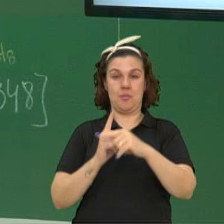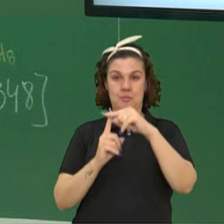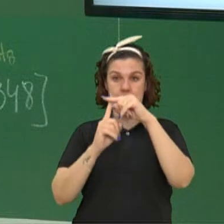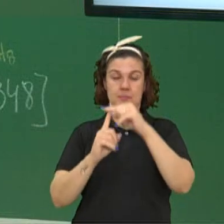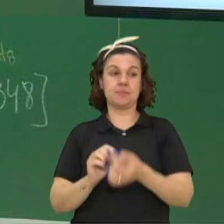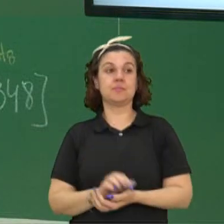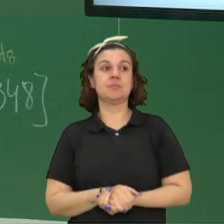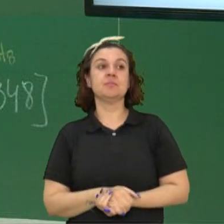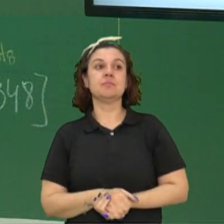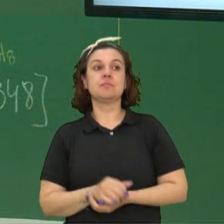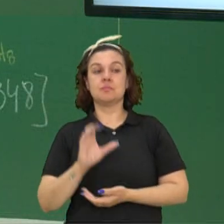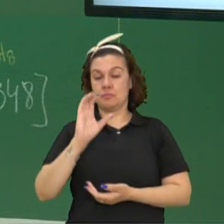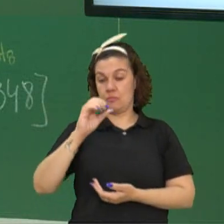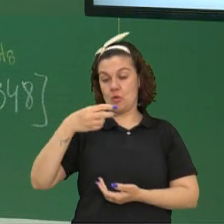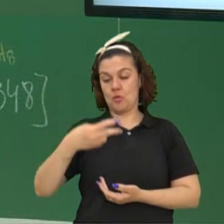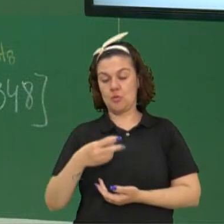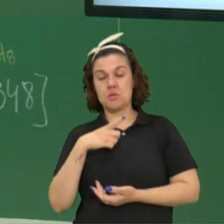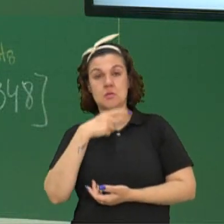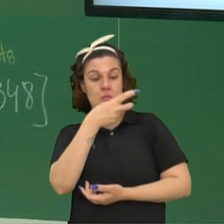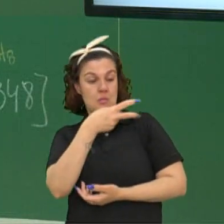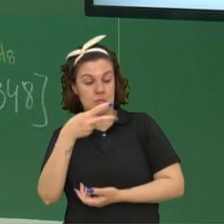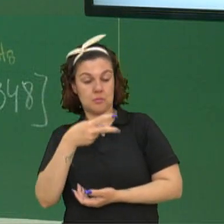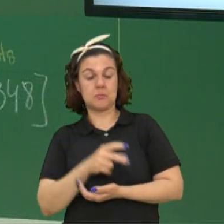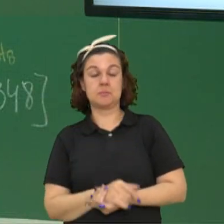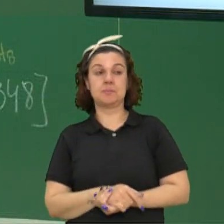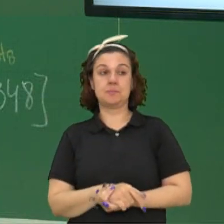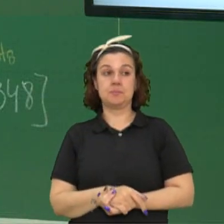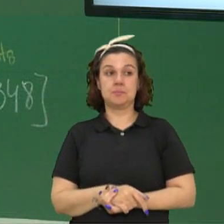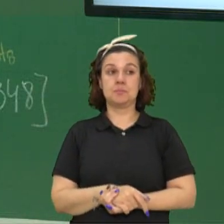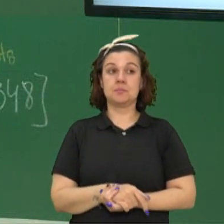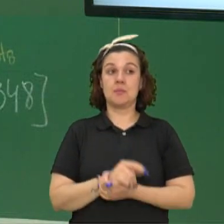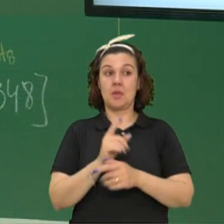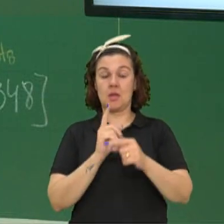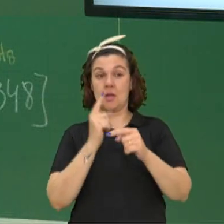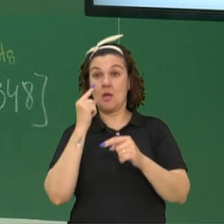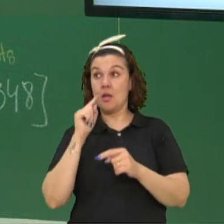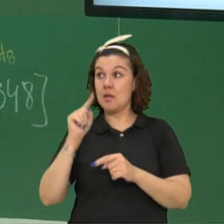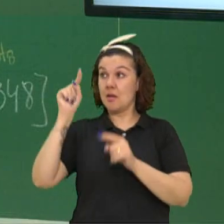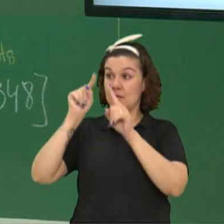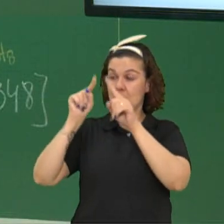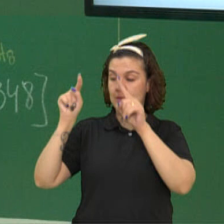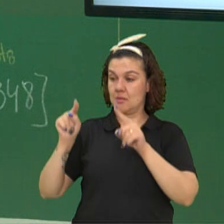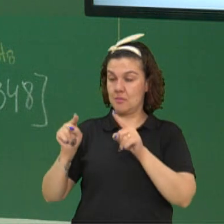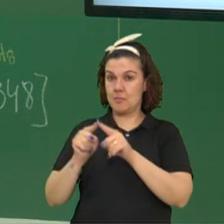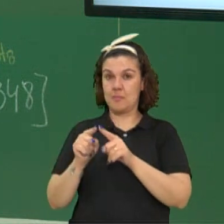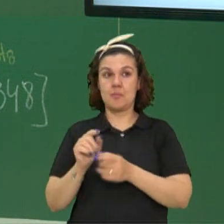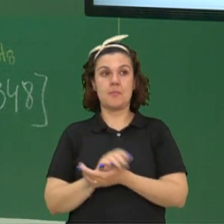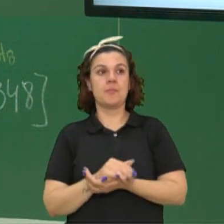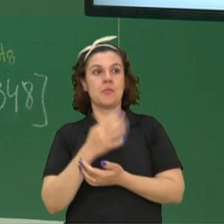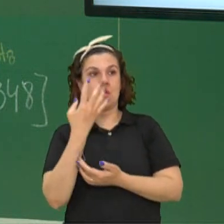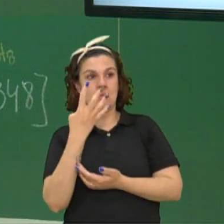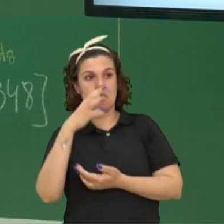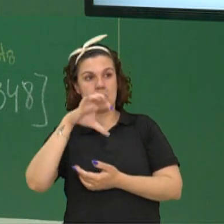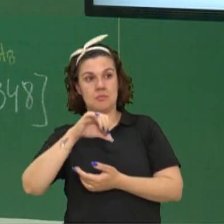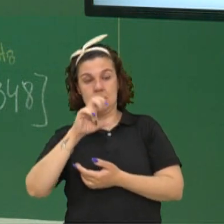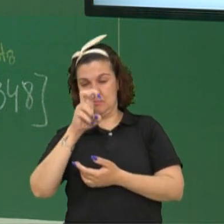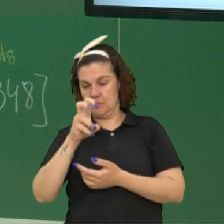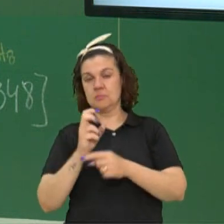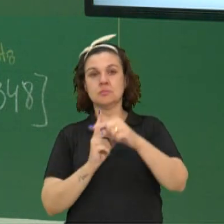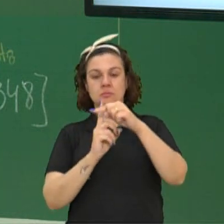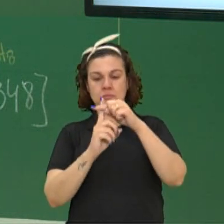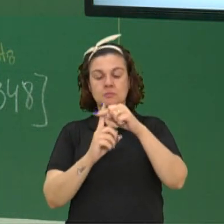positivo. O O2 tem uma ligação dupla entre oxigênio e a tabela me mostra o valor de